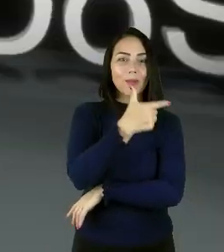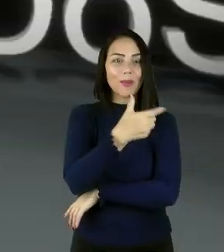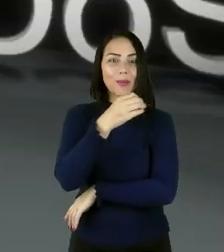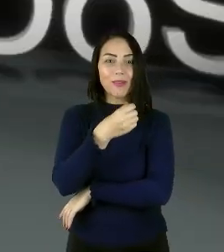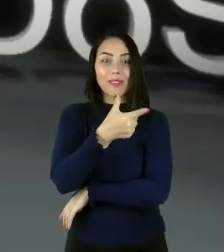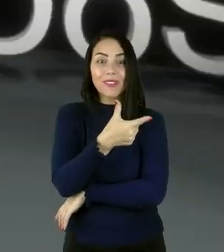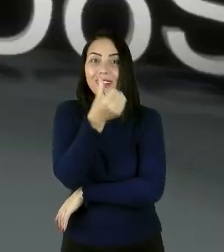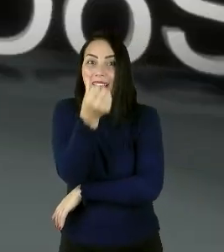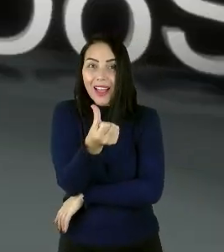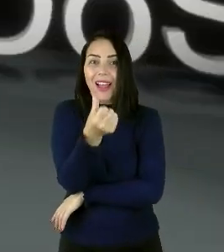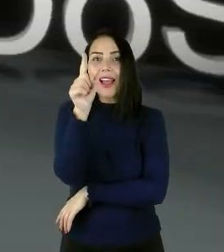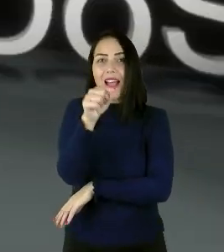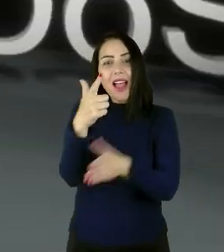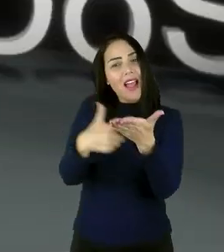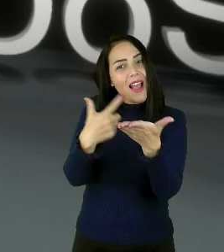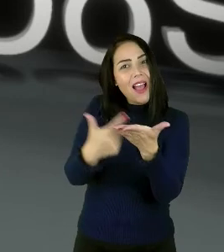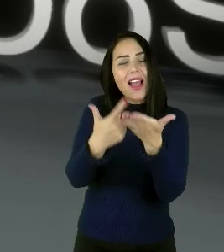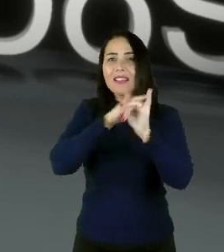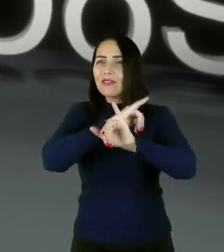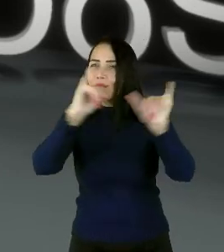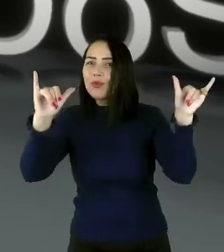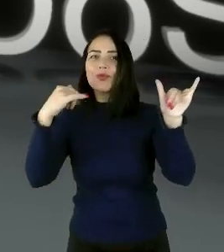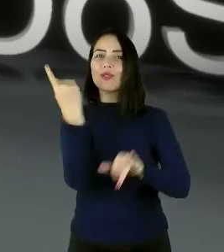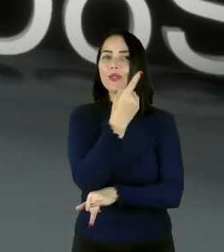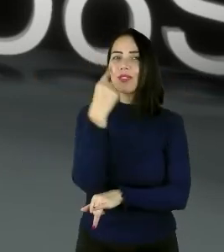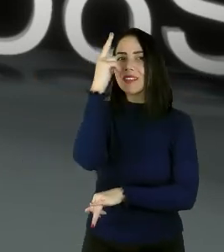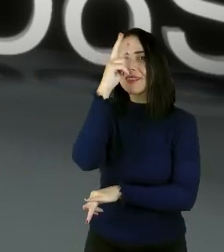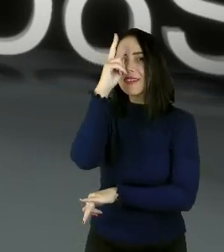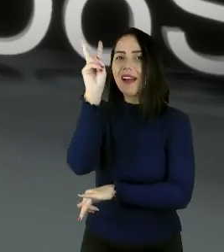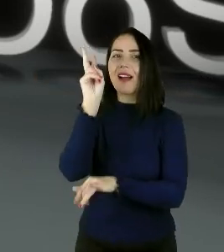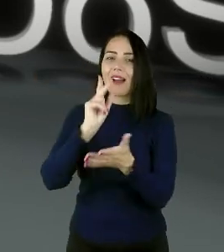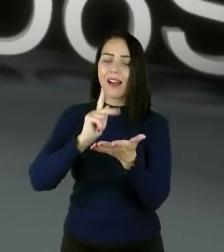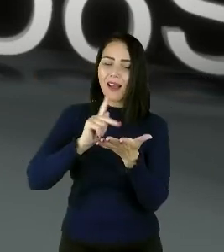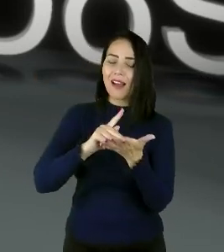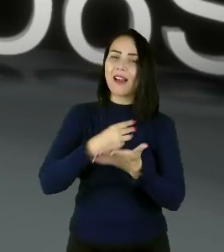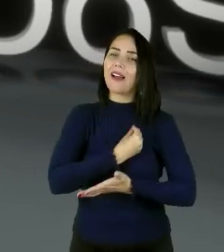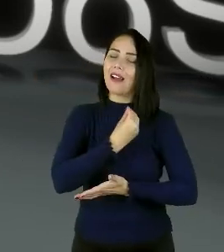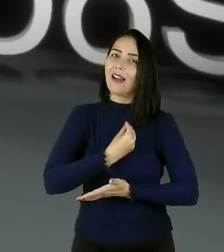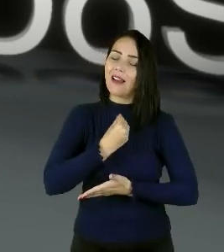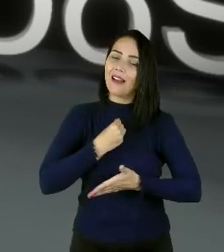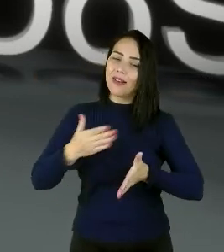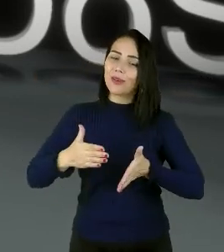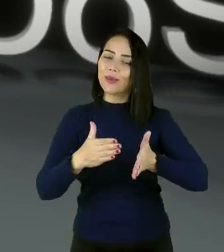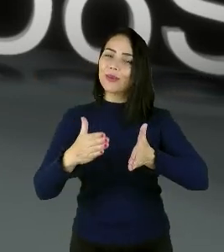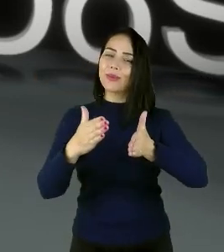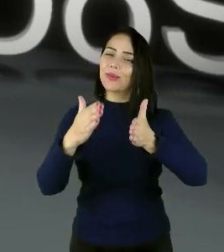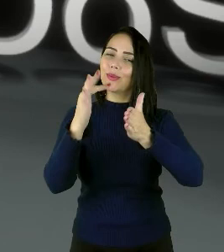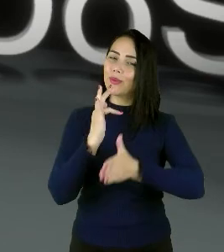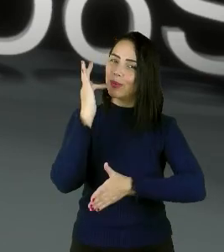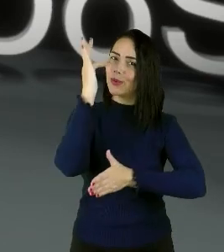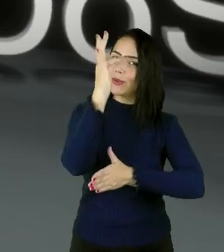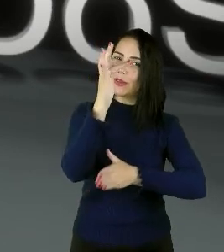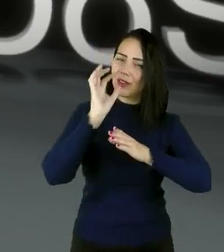pequenos documentários trazendo entendimentos da nossa história nossas realidades e caminhos futuros estimulando a